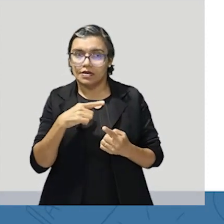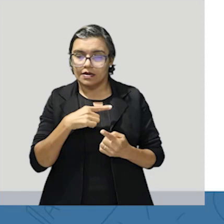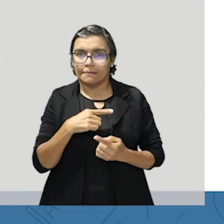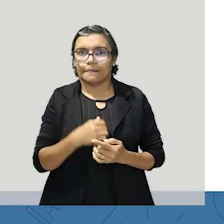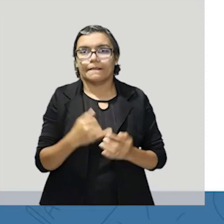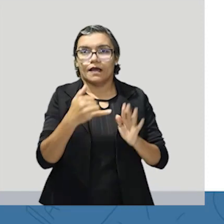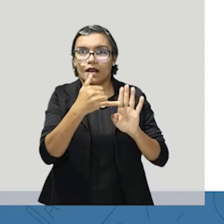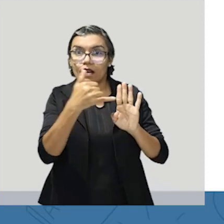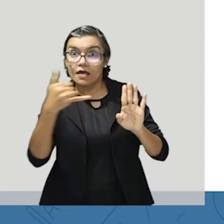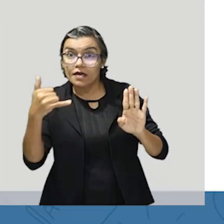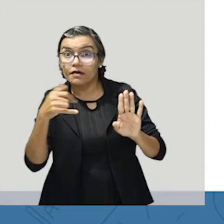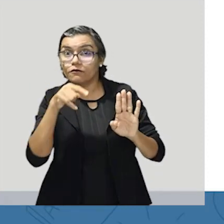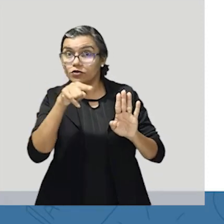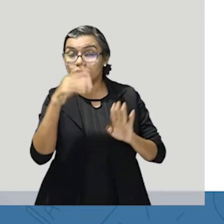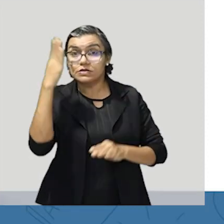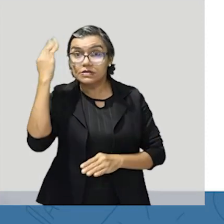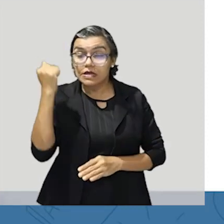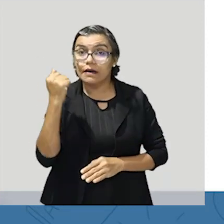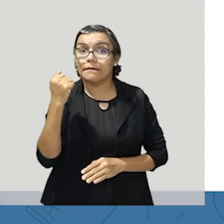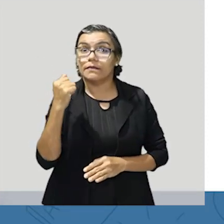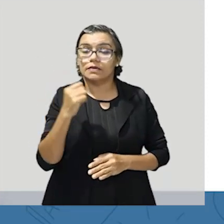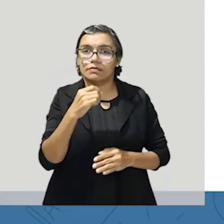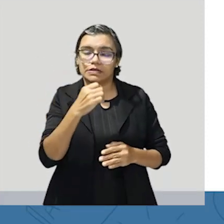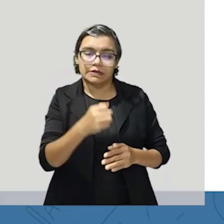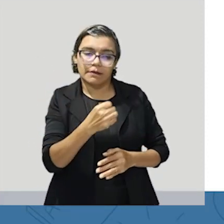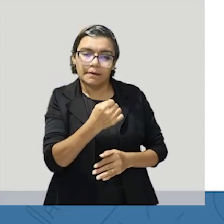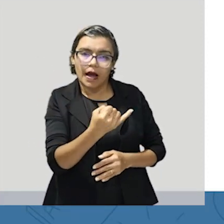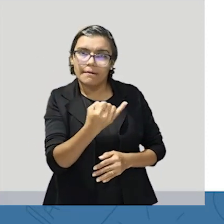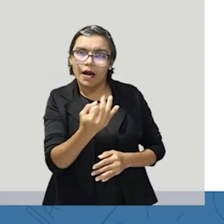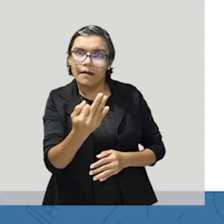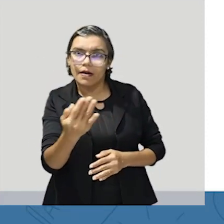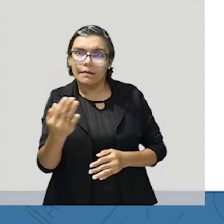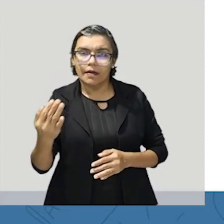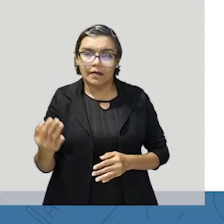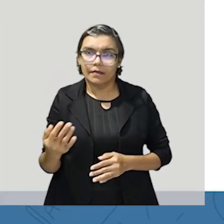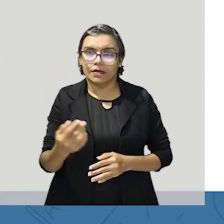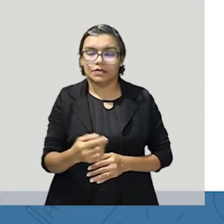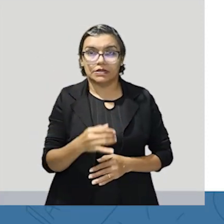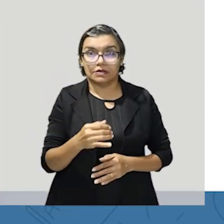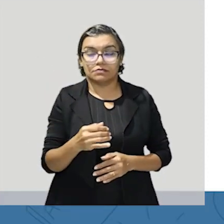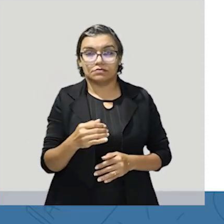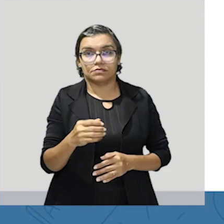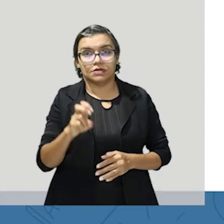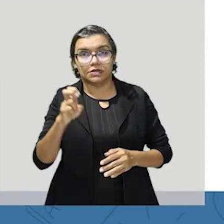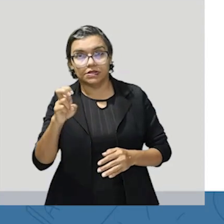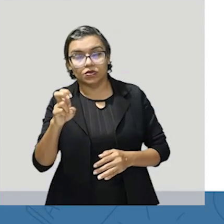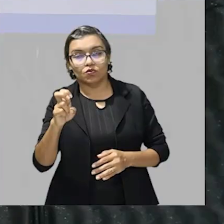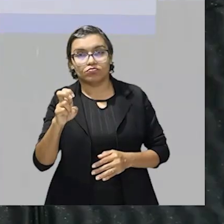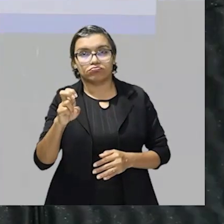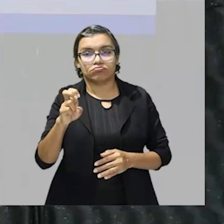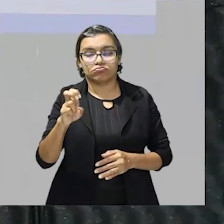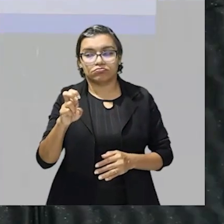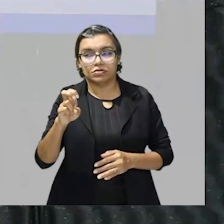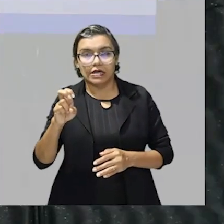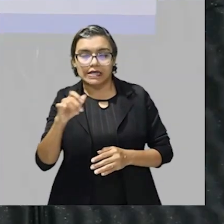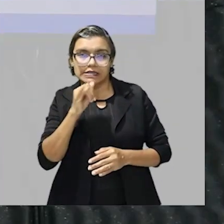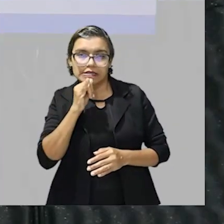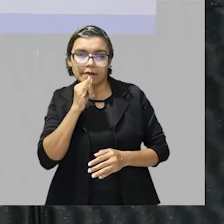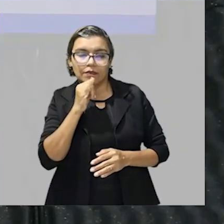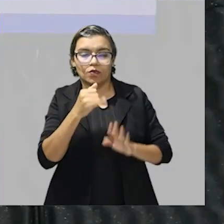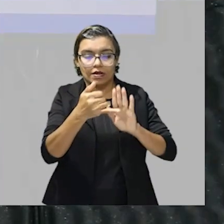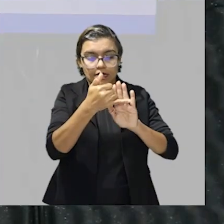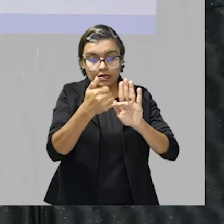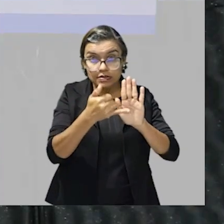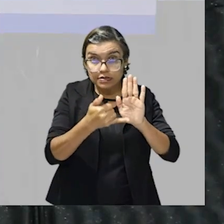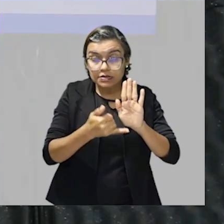linha tal aí você já sabe você não vai ficar conferindo então de cinco em cinco tem uma numeração Ok Então olha só vou me embora para passar